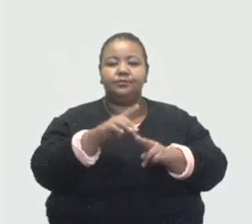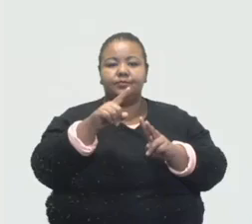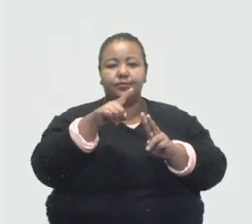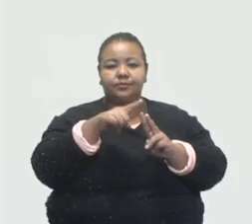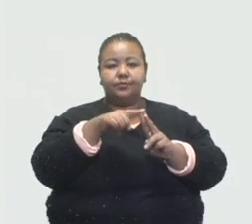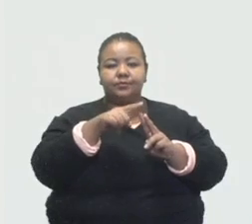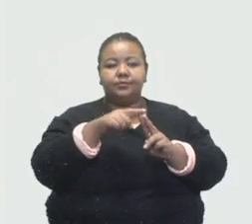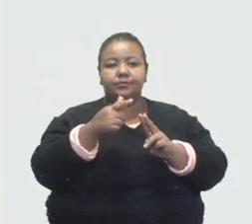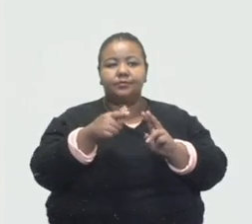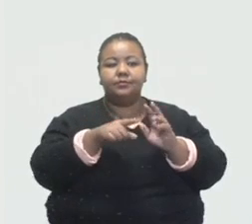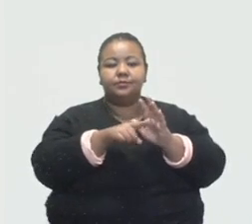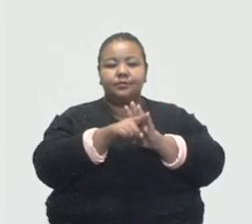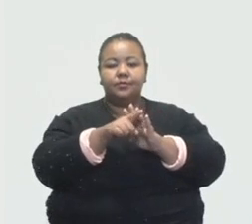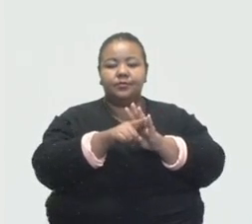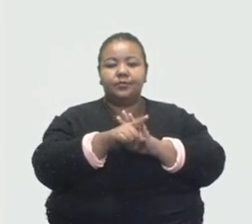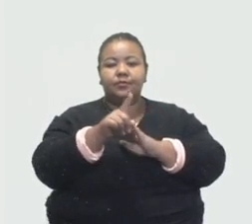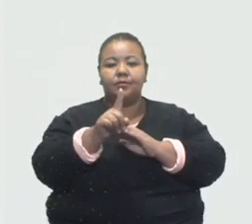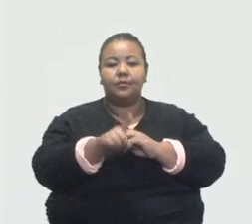está perguntando se ele vai ser